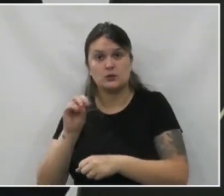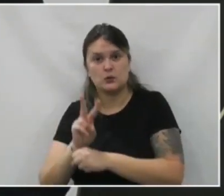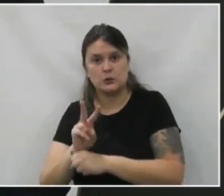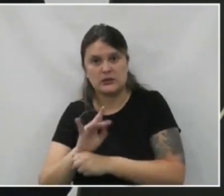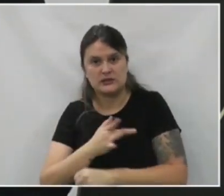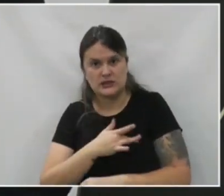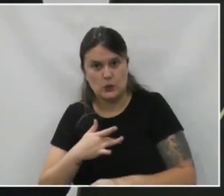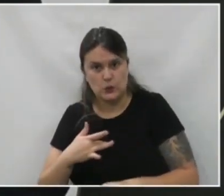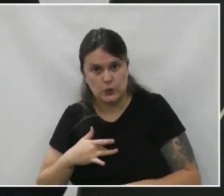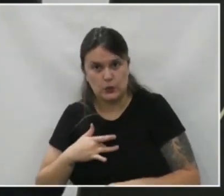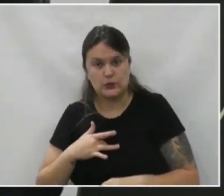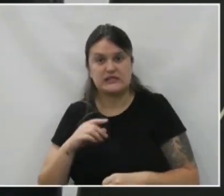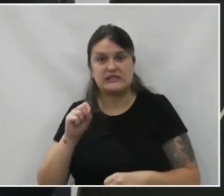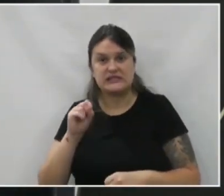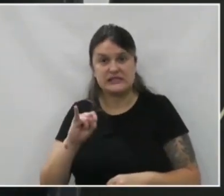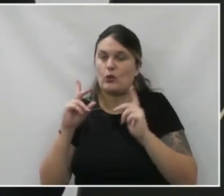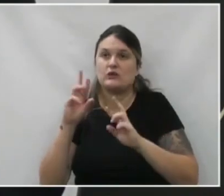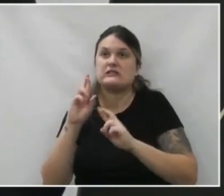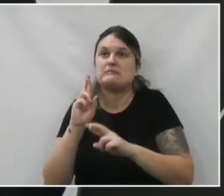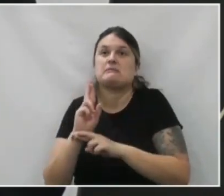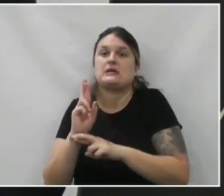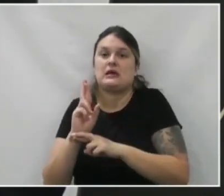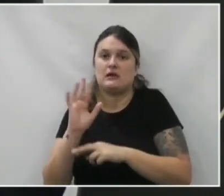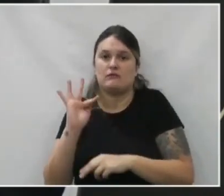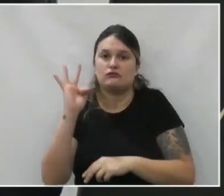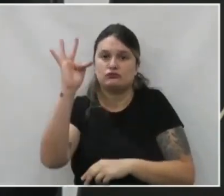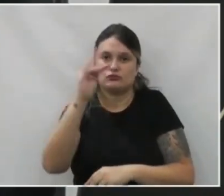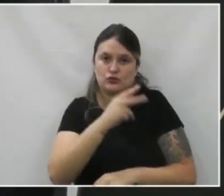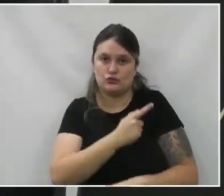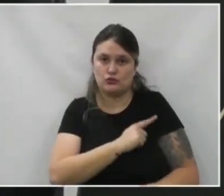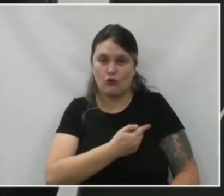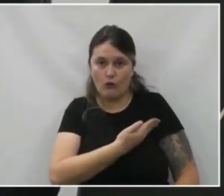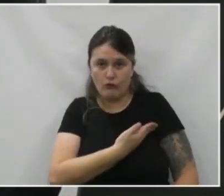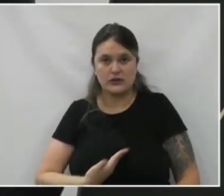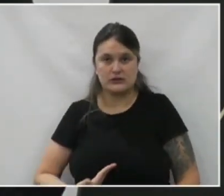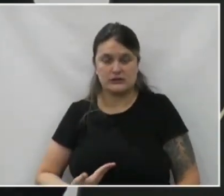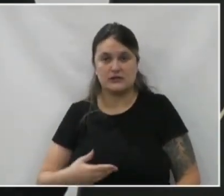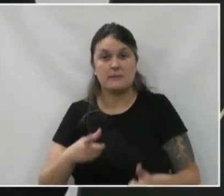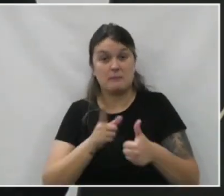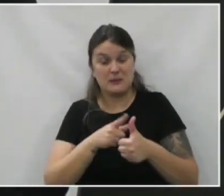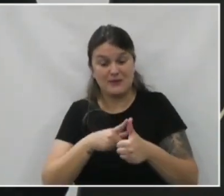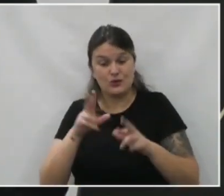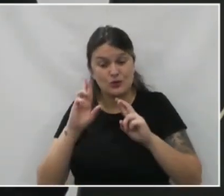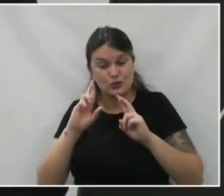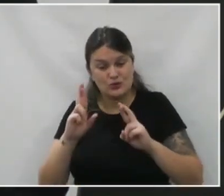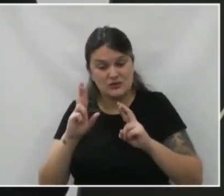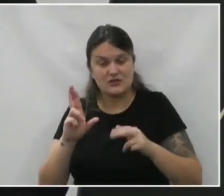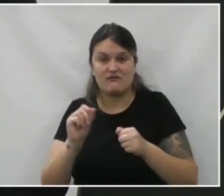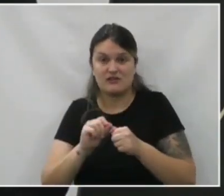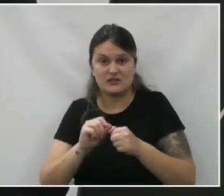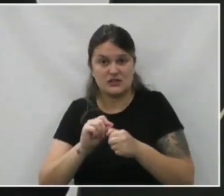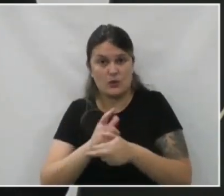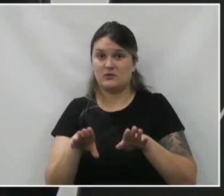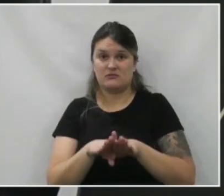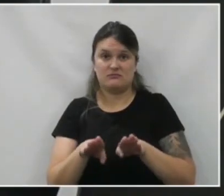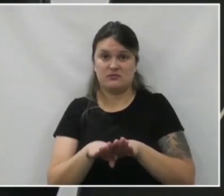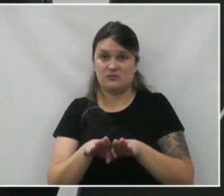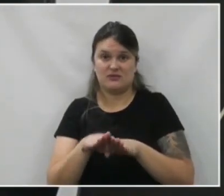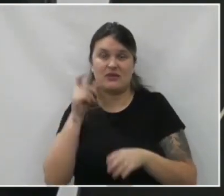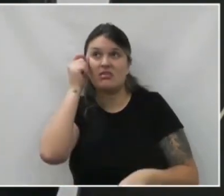170/2020. Altera o dispositivo do Decreto 99/2020, que declarou situação